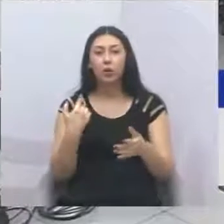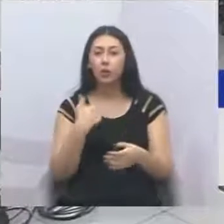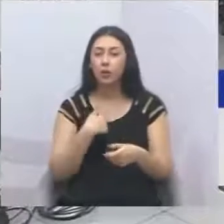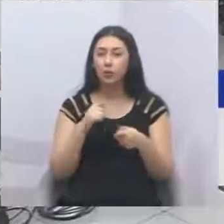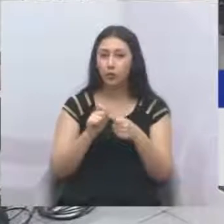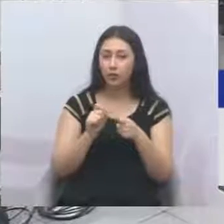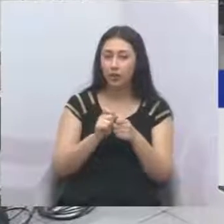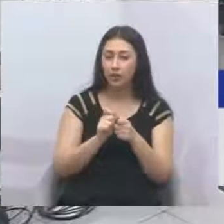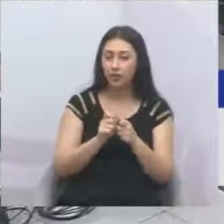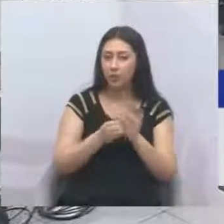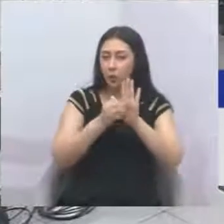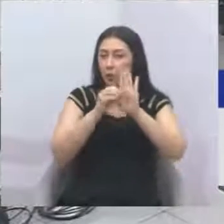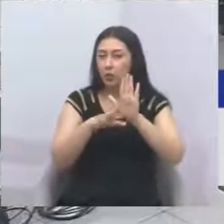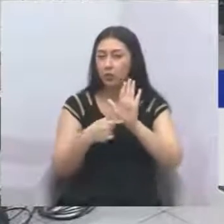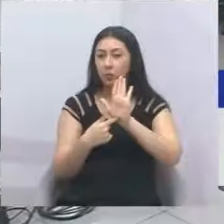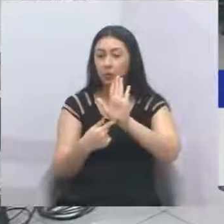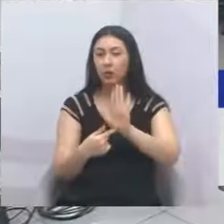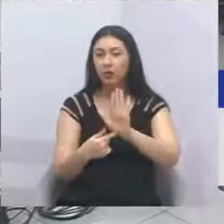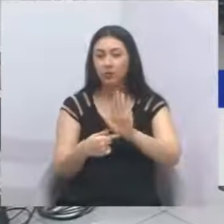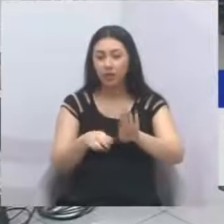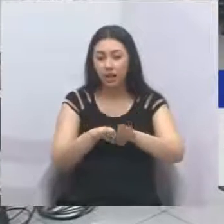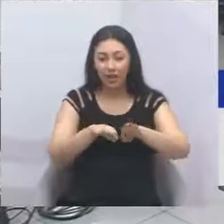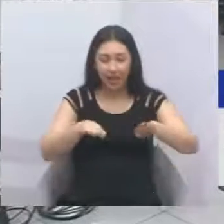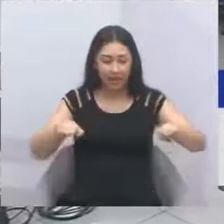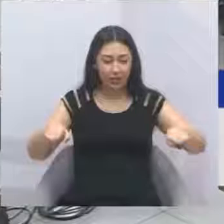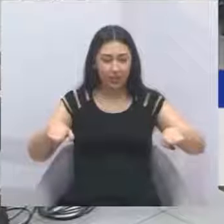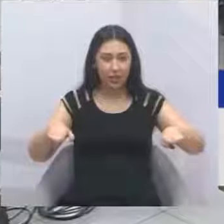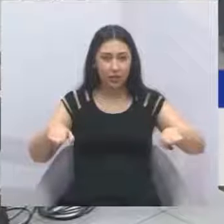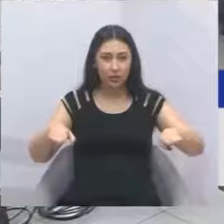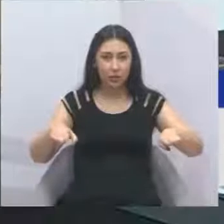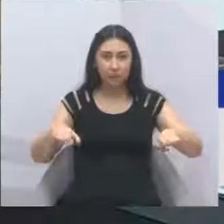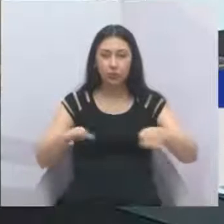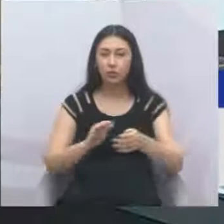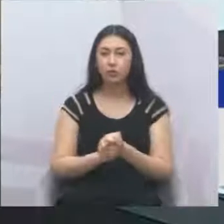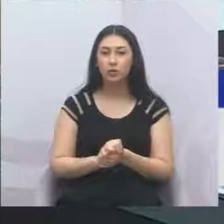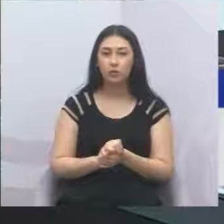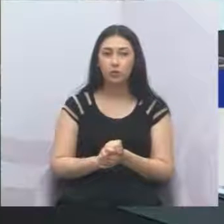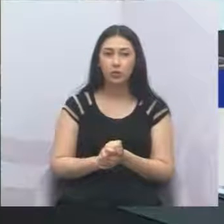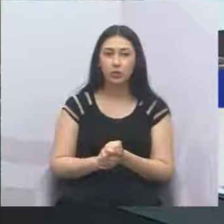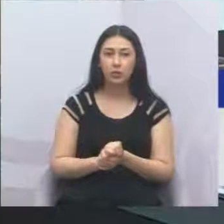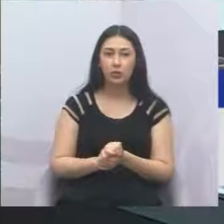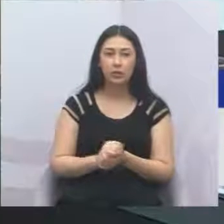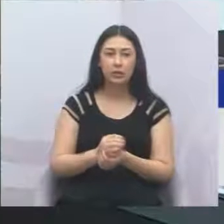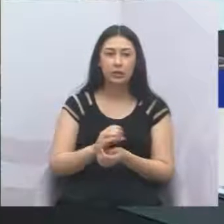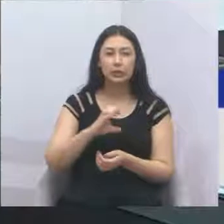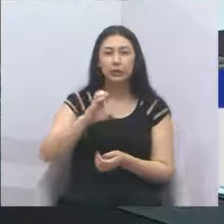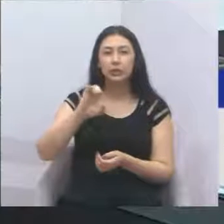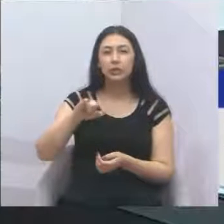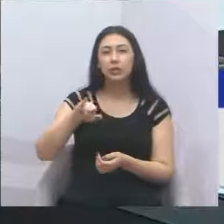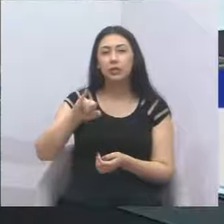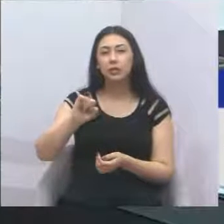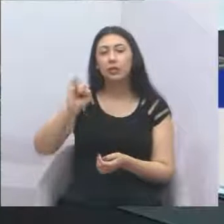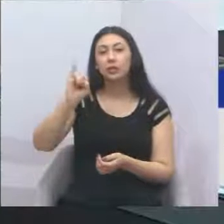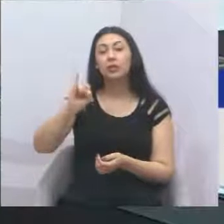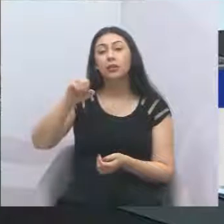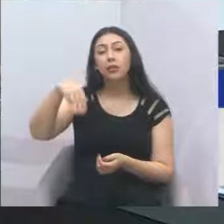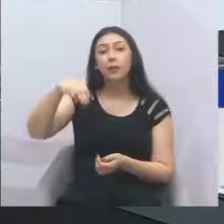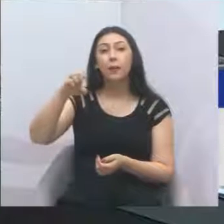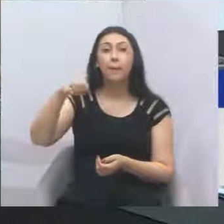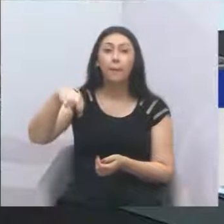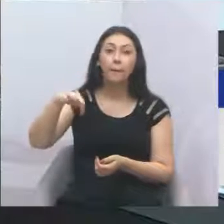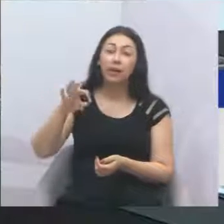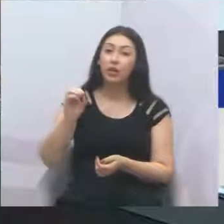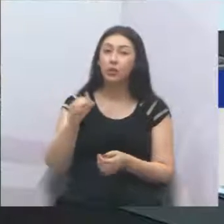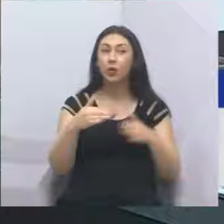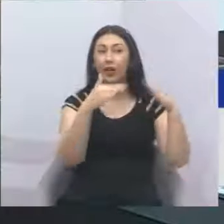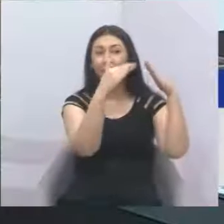postagens em bairros que eu passo, as calçadas totalmente cimentadas. Casas de esquina que tem, nossa, uma metragem imensa